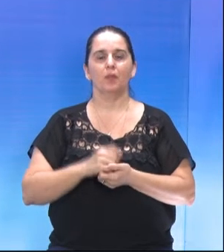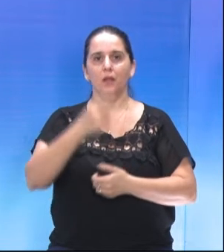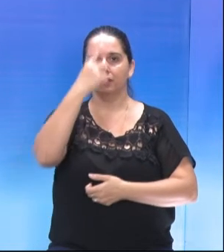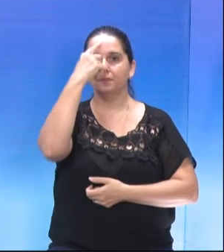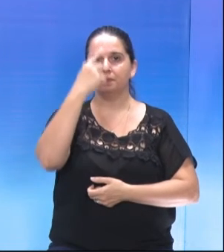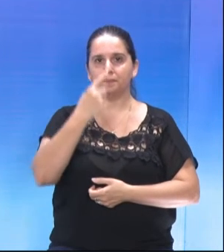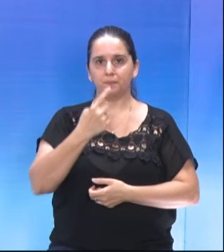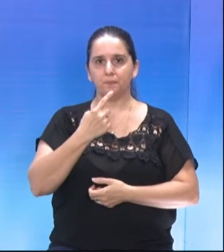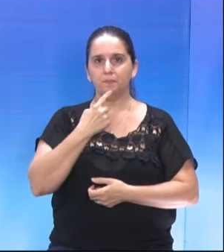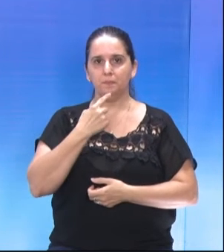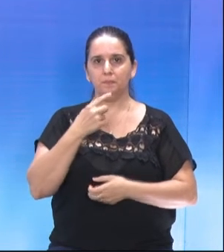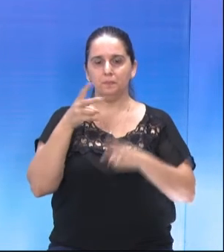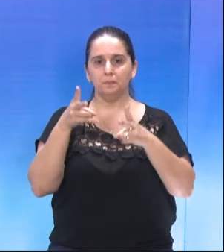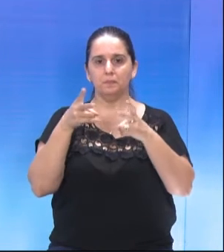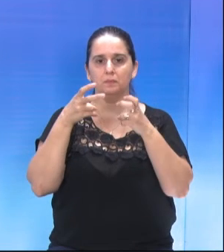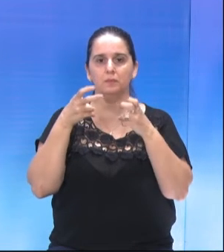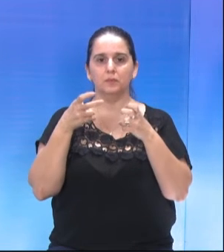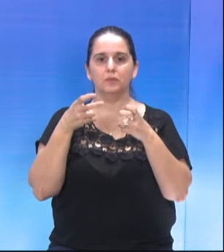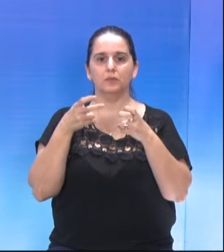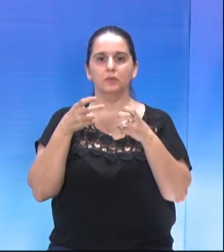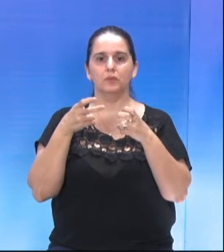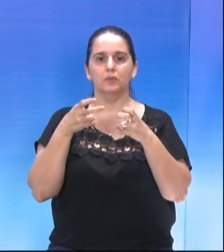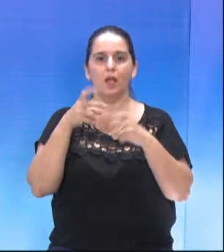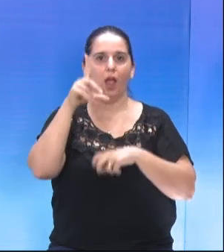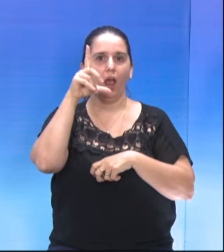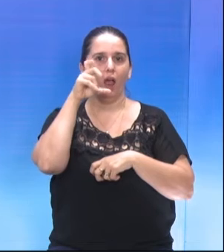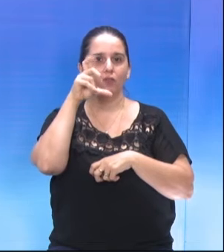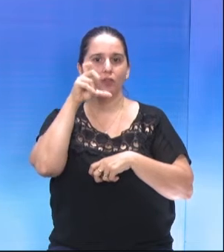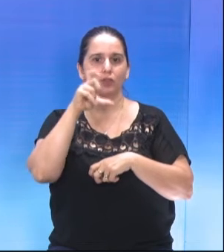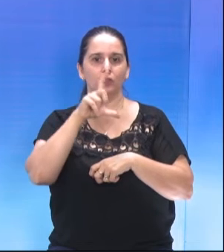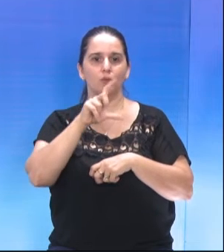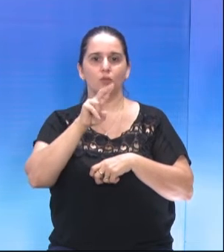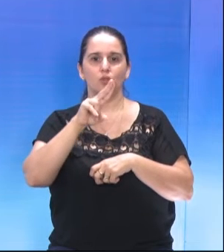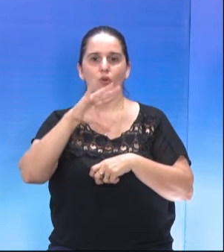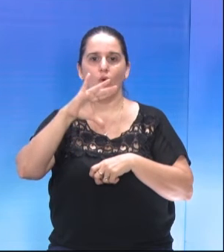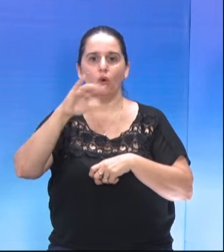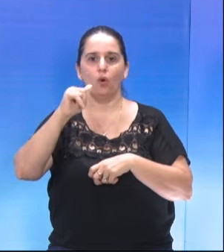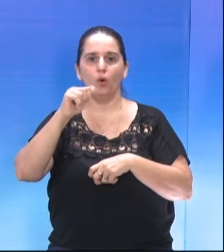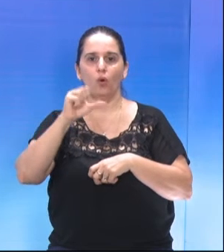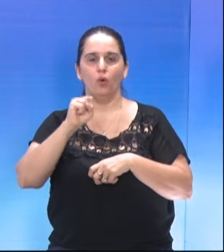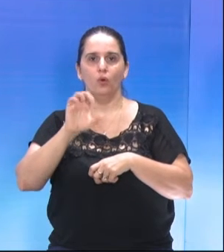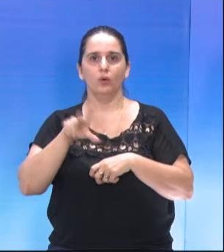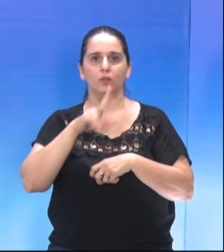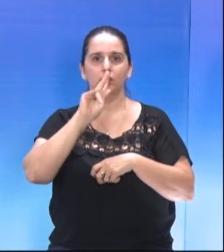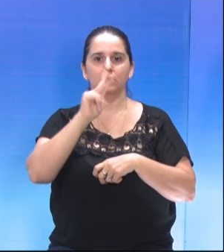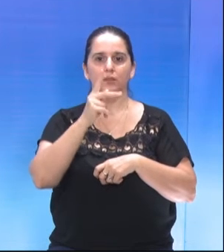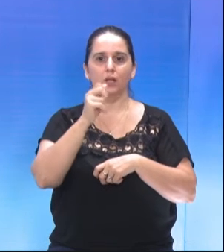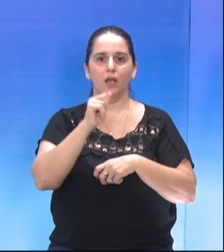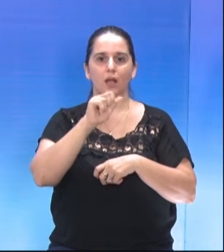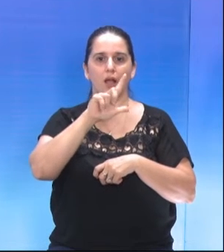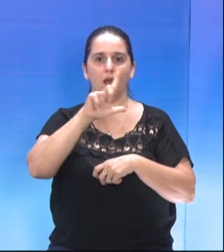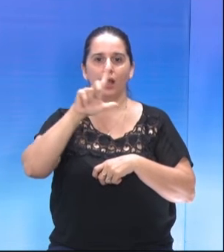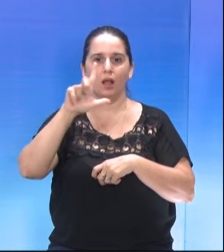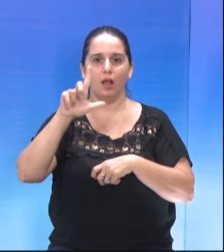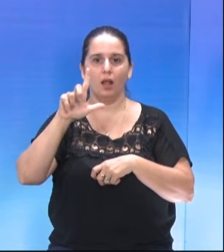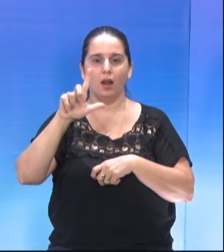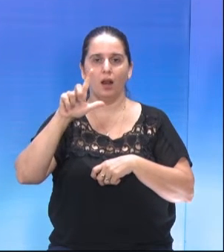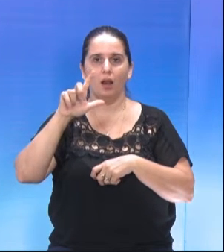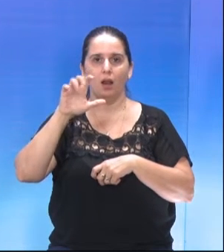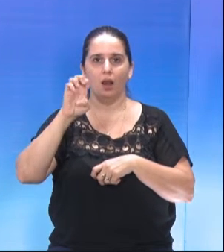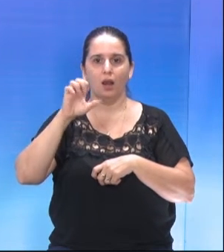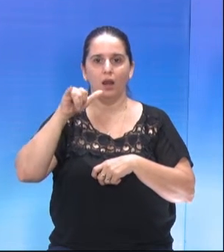nessa imagem, ela se refere à fotografia de Lucas Hawley, disponível no